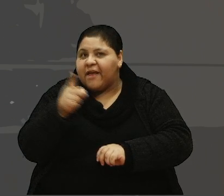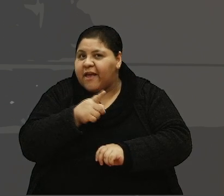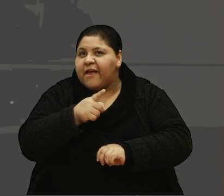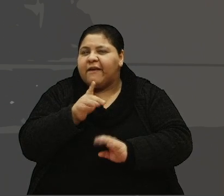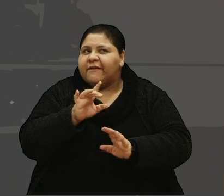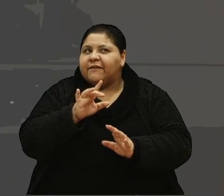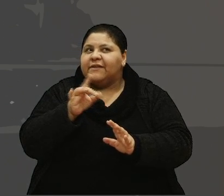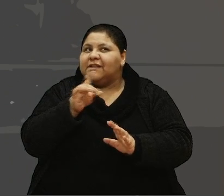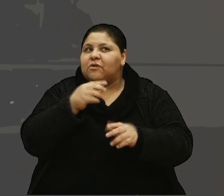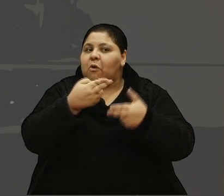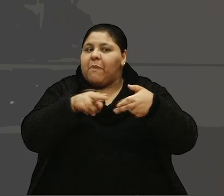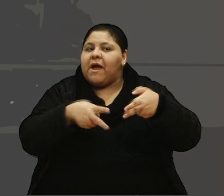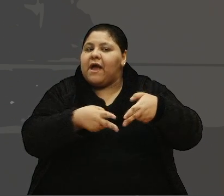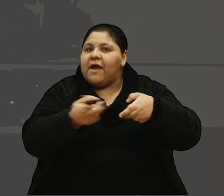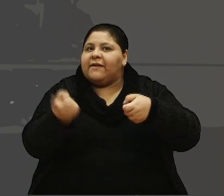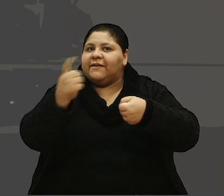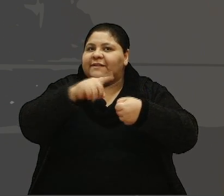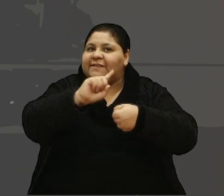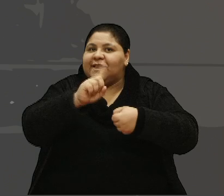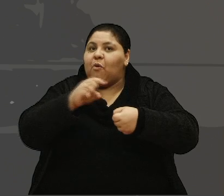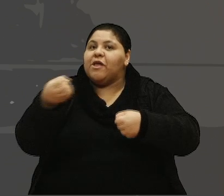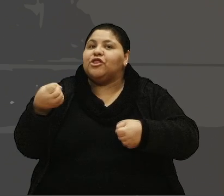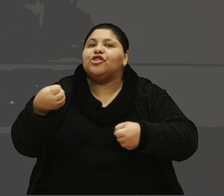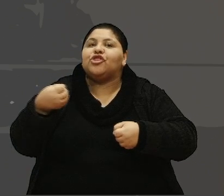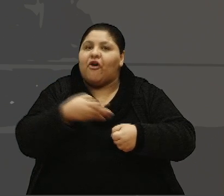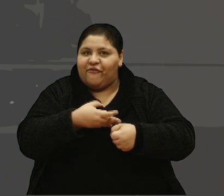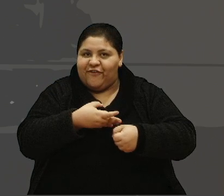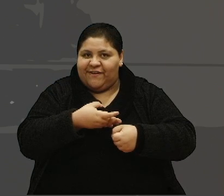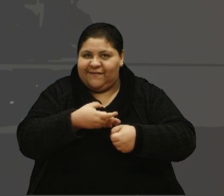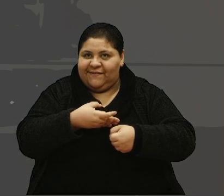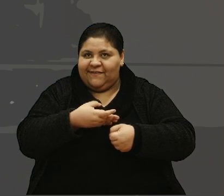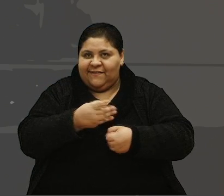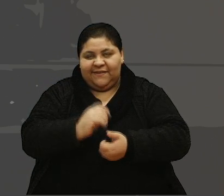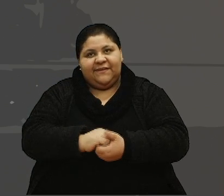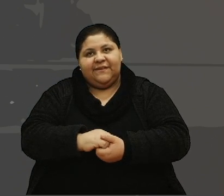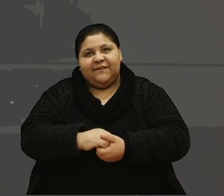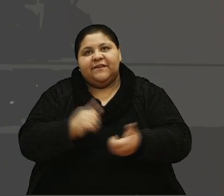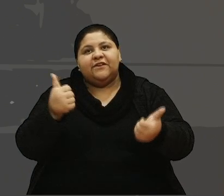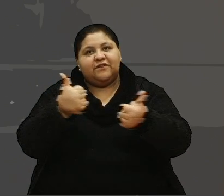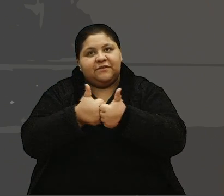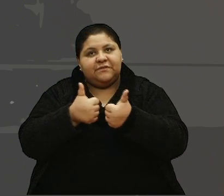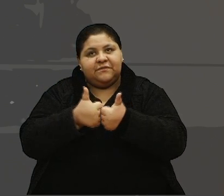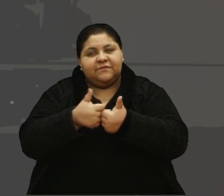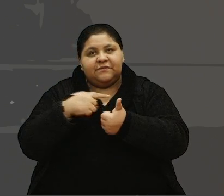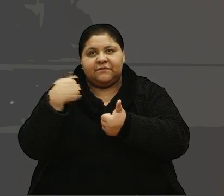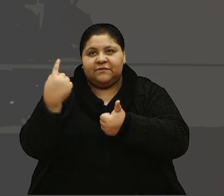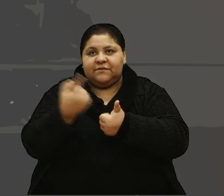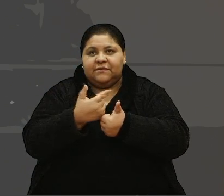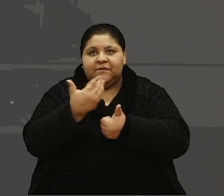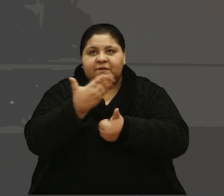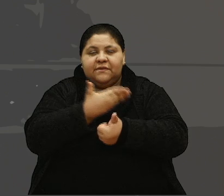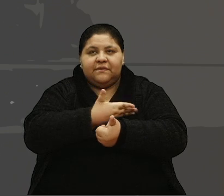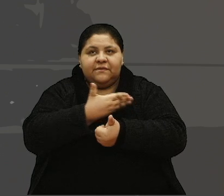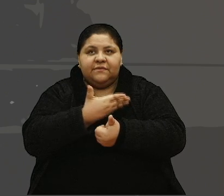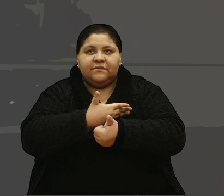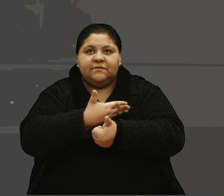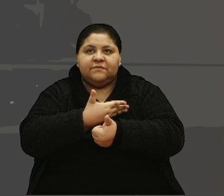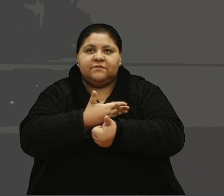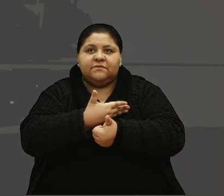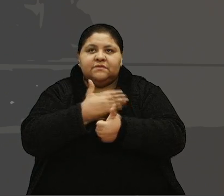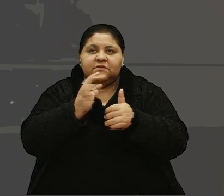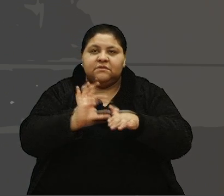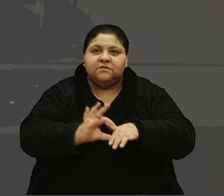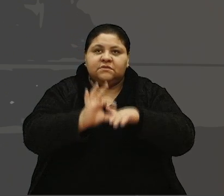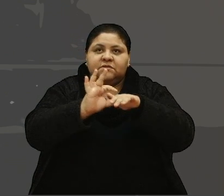uma reinauguração, é uma UBS nova, juntamente ali do nosso grande amigo, grande liderança